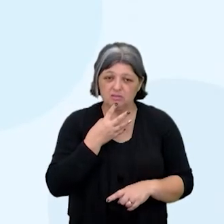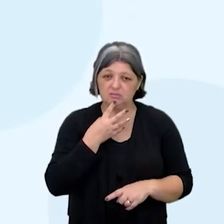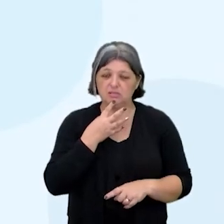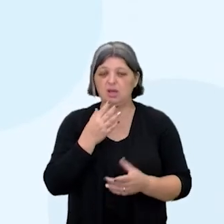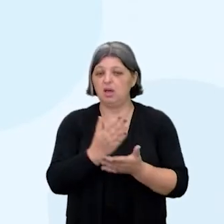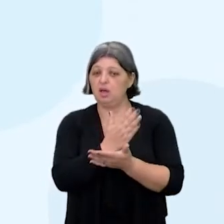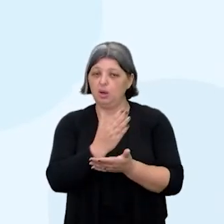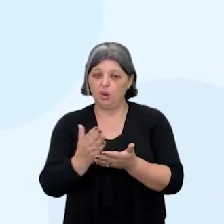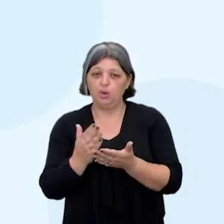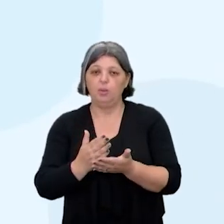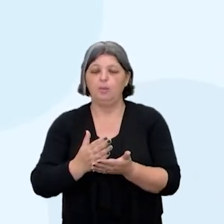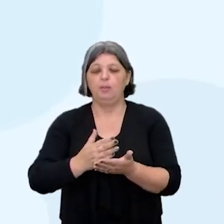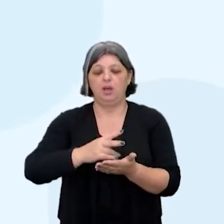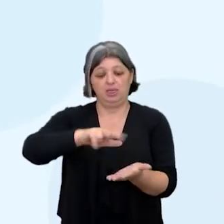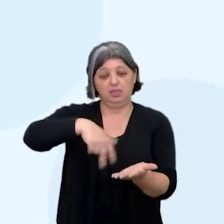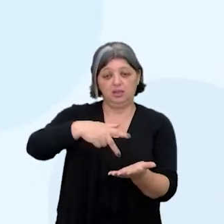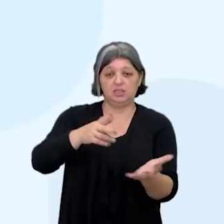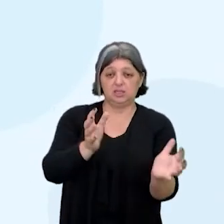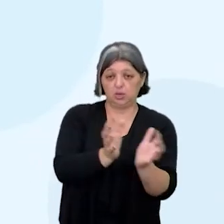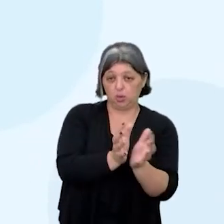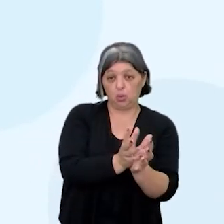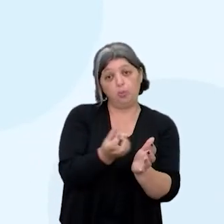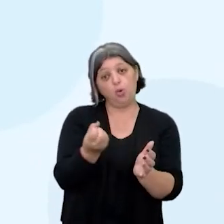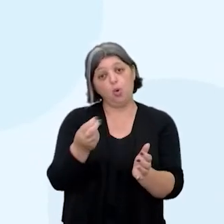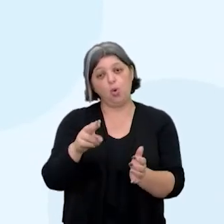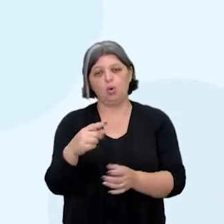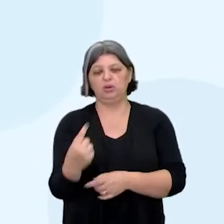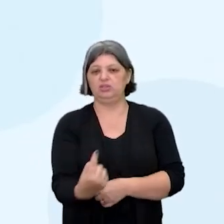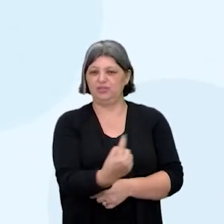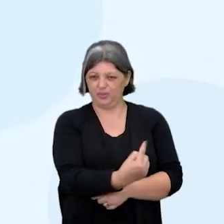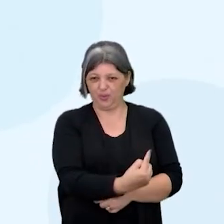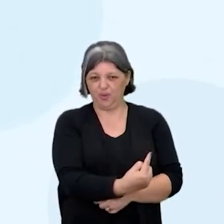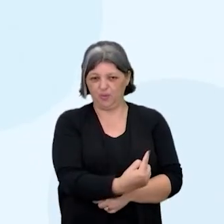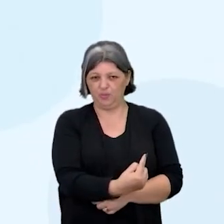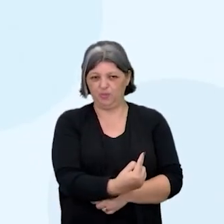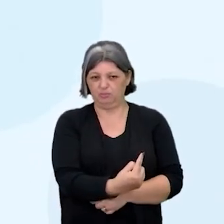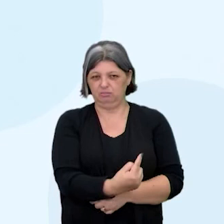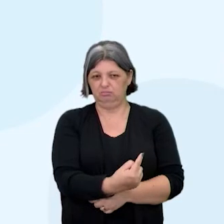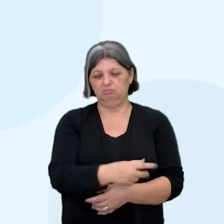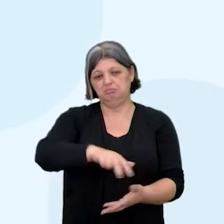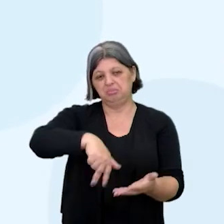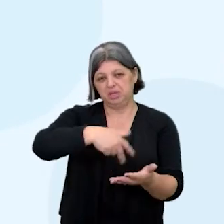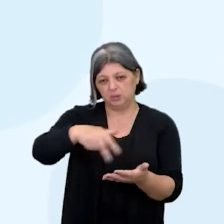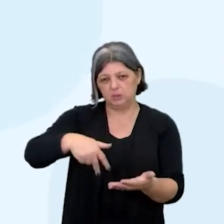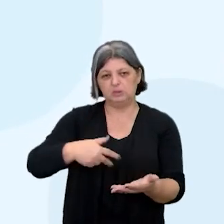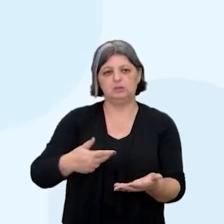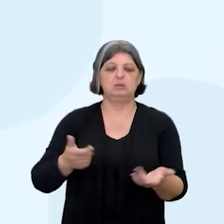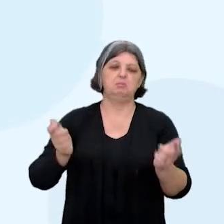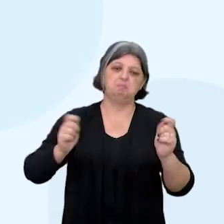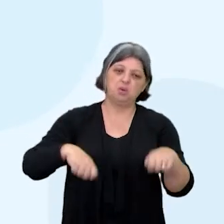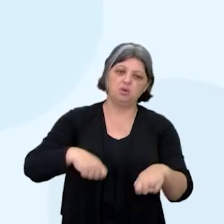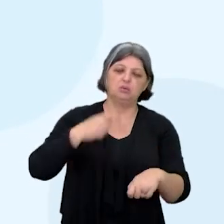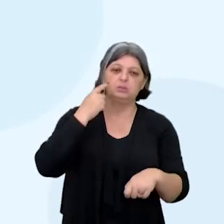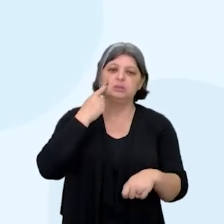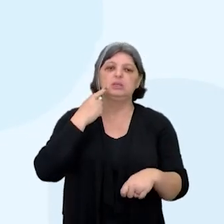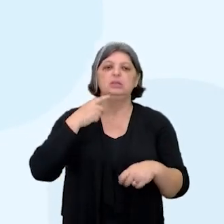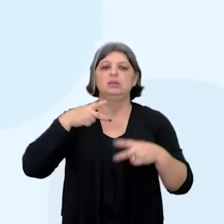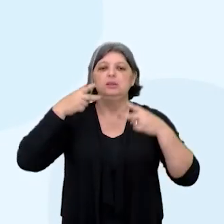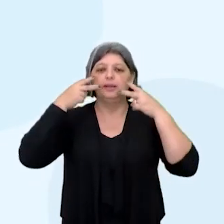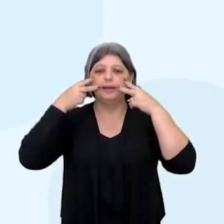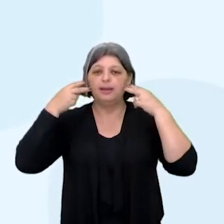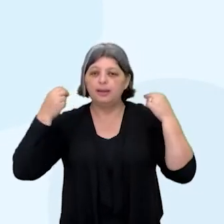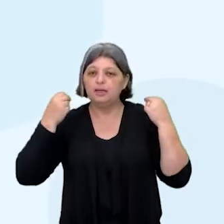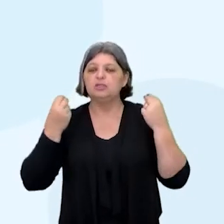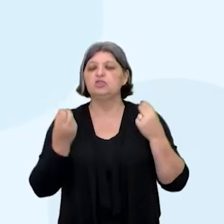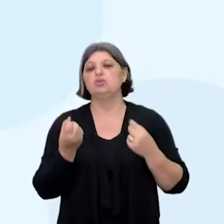alguma dança coletiva ou individual? Essa dança, uma dança que ela traga, as raízes indígenas